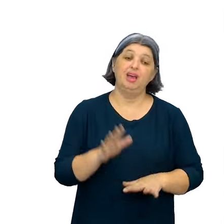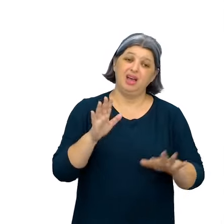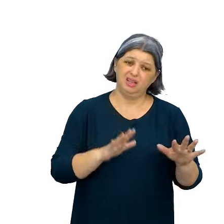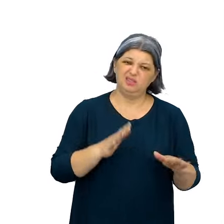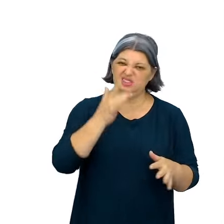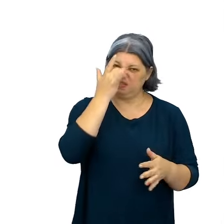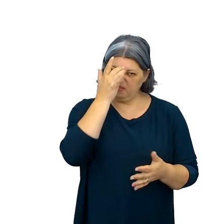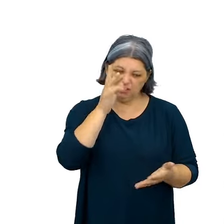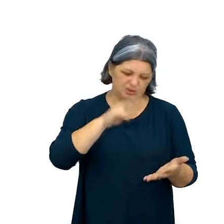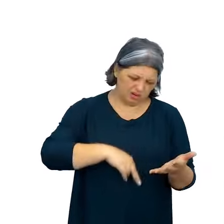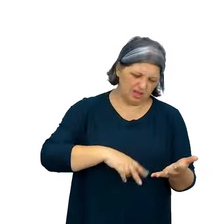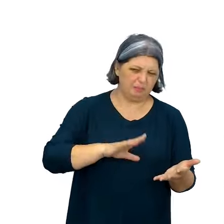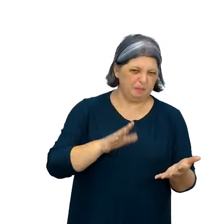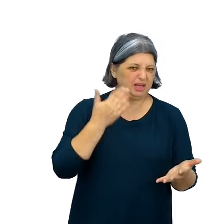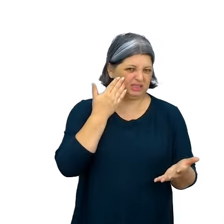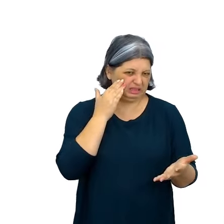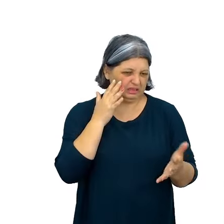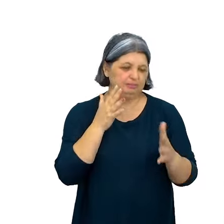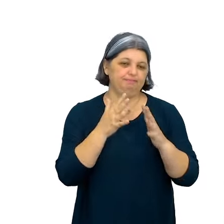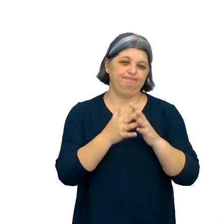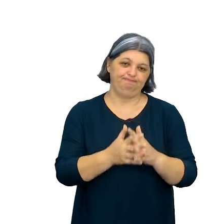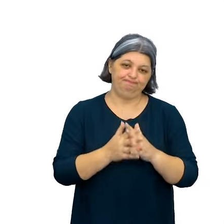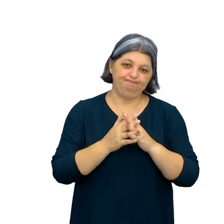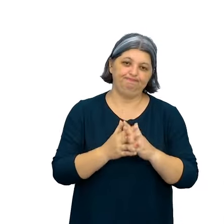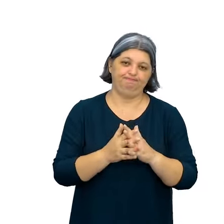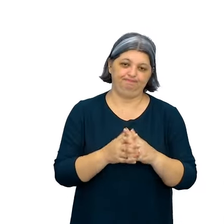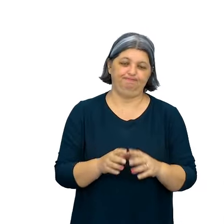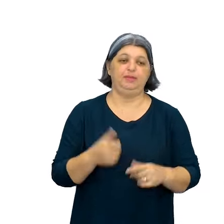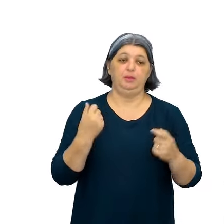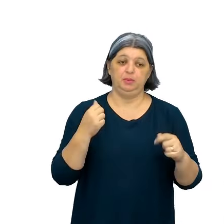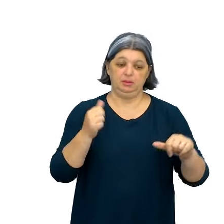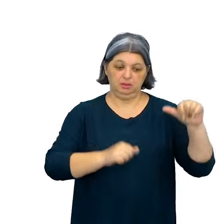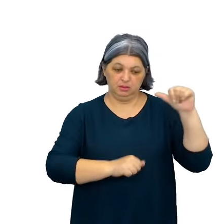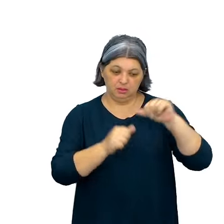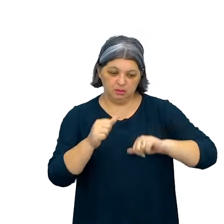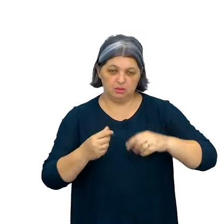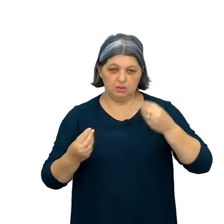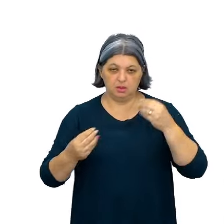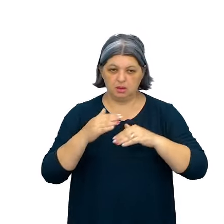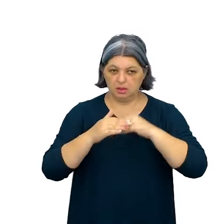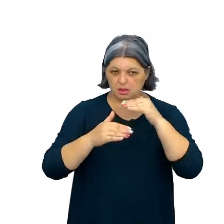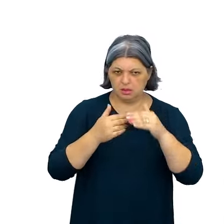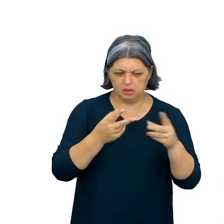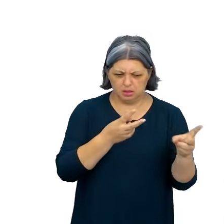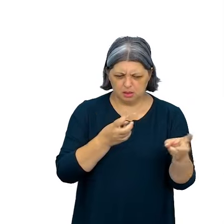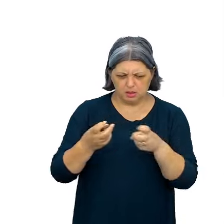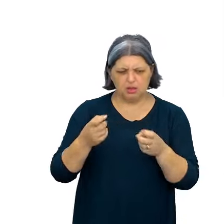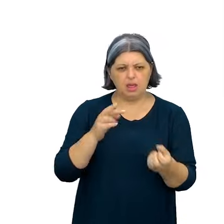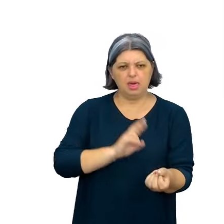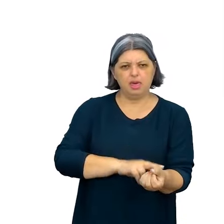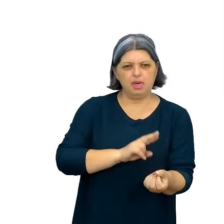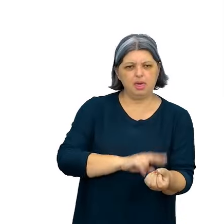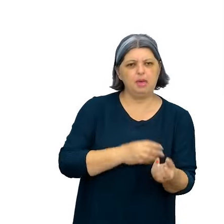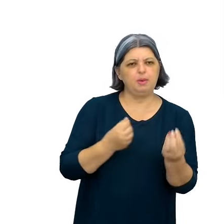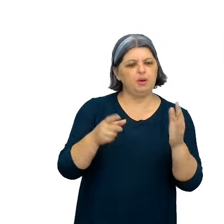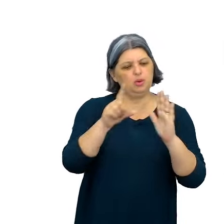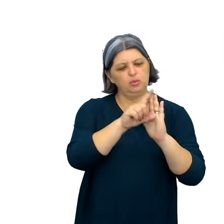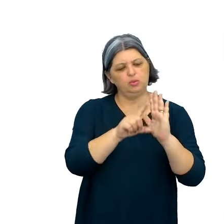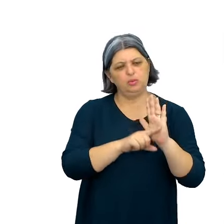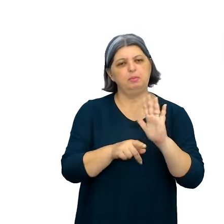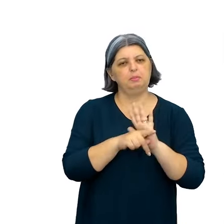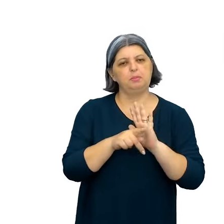ler, mas de entender ele é um pouco mais complexo. Requer análise composicional, identificação de rima, reconhecimento de figuras de